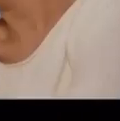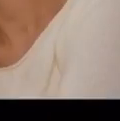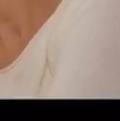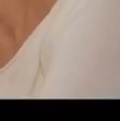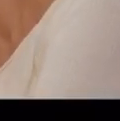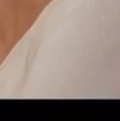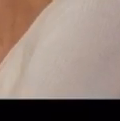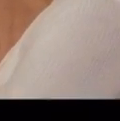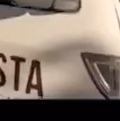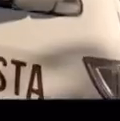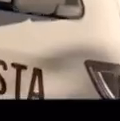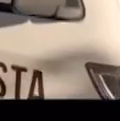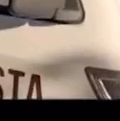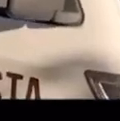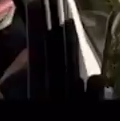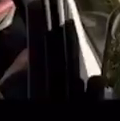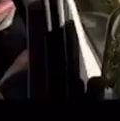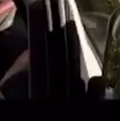cada momento.